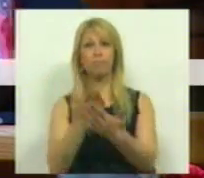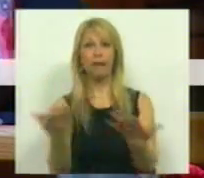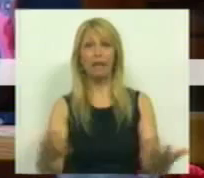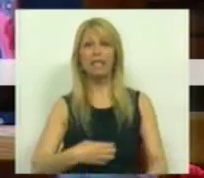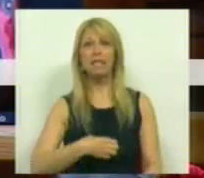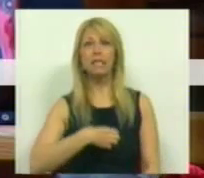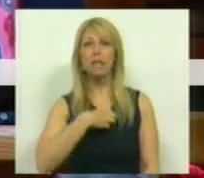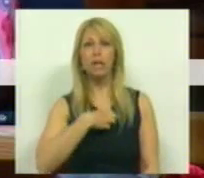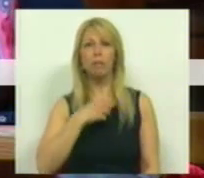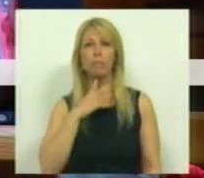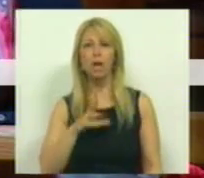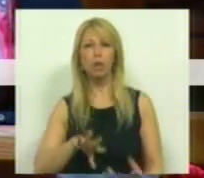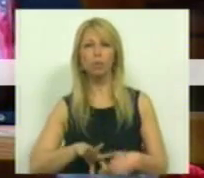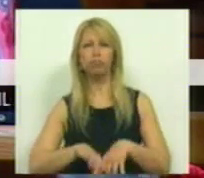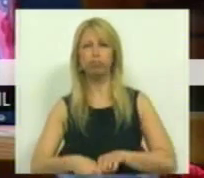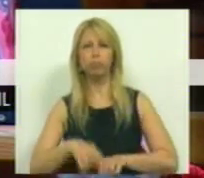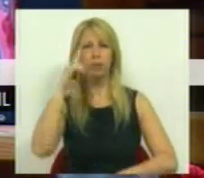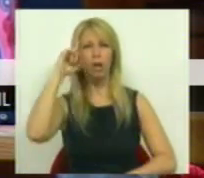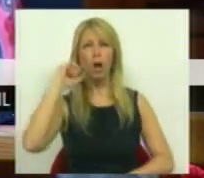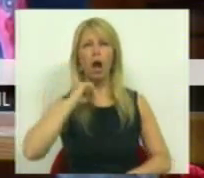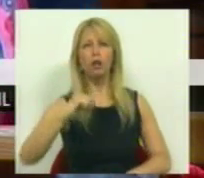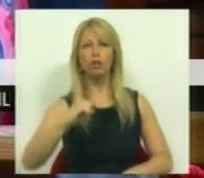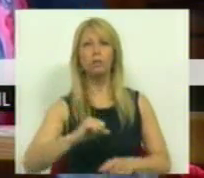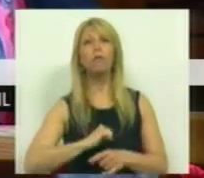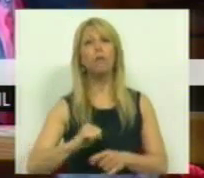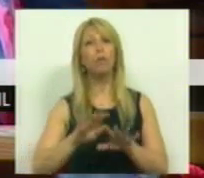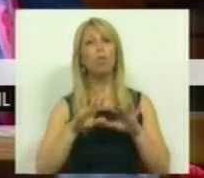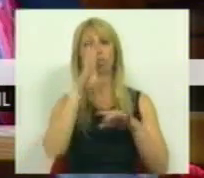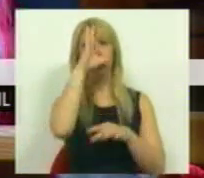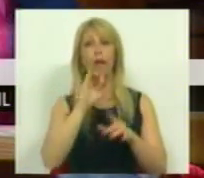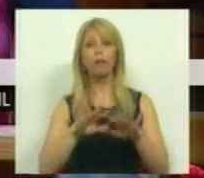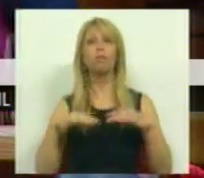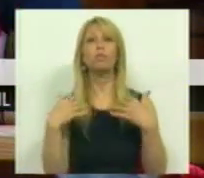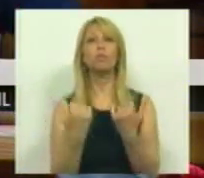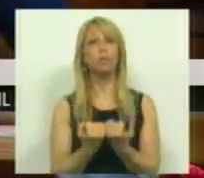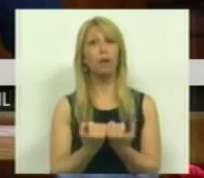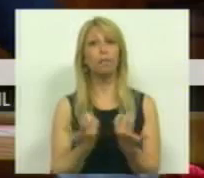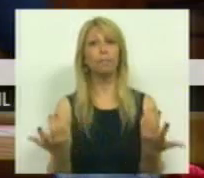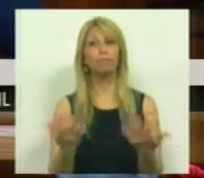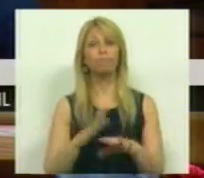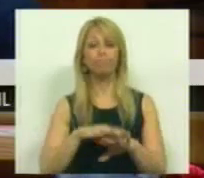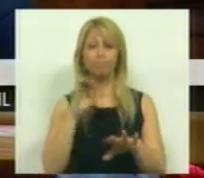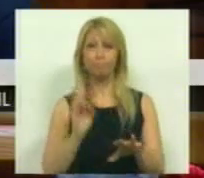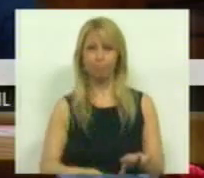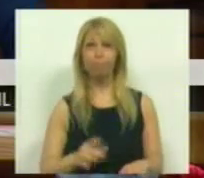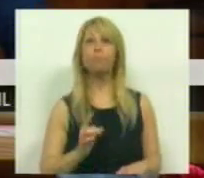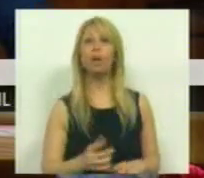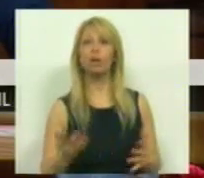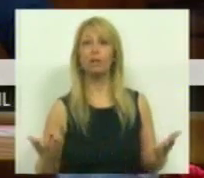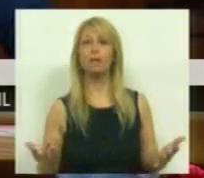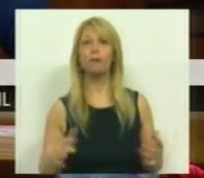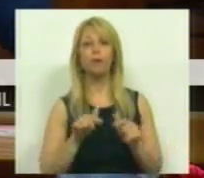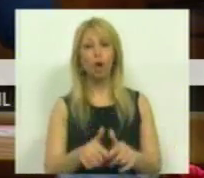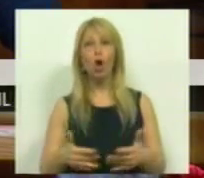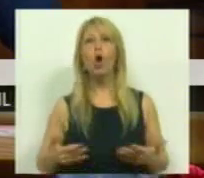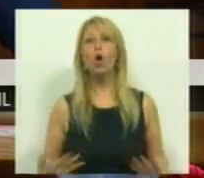sentimento sanguinário de vingança contra o Estado Social. É por ele que